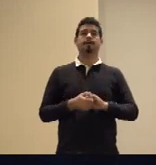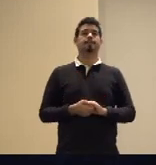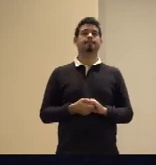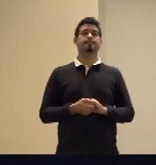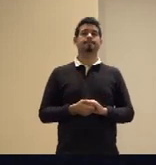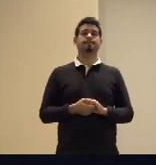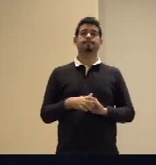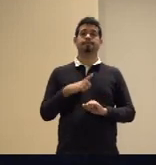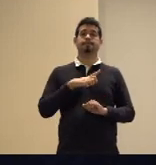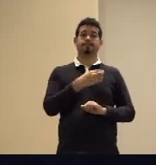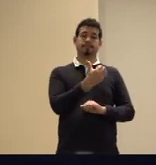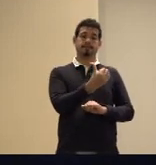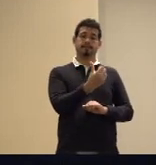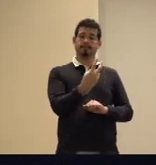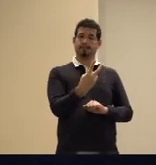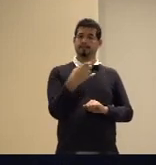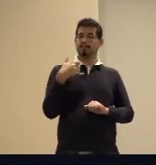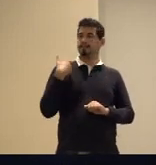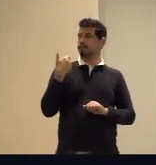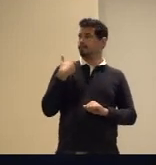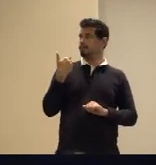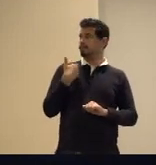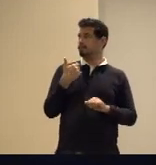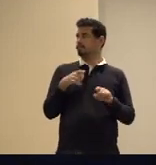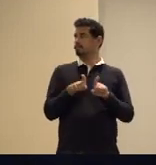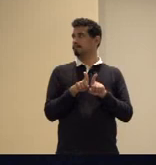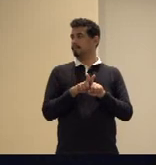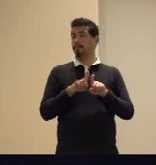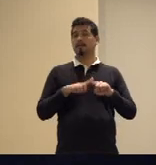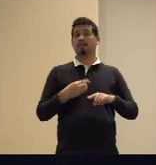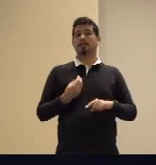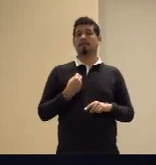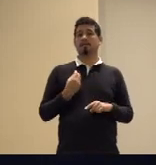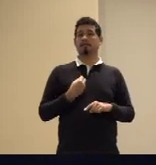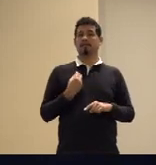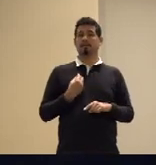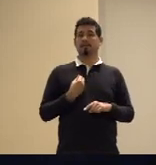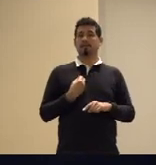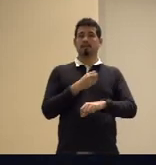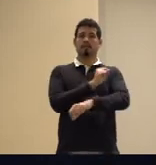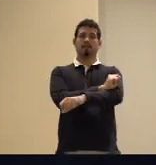e eu tenho 62 anos de idade e moro em São Francisco do Sul.